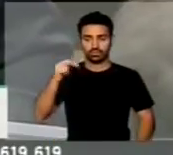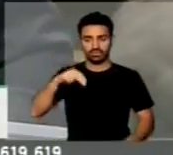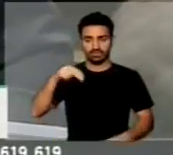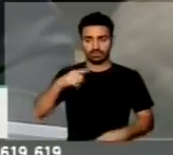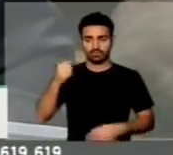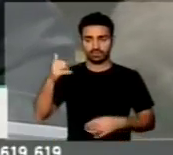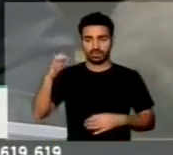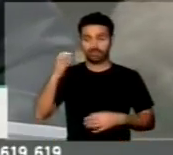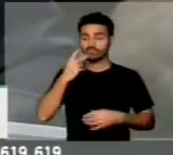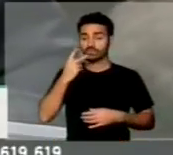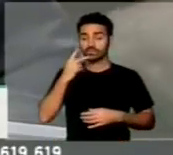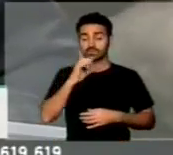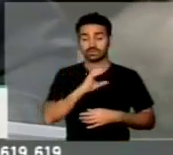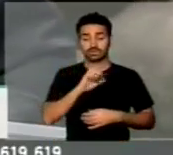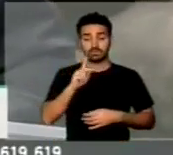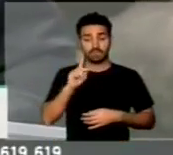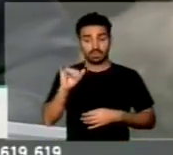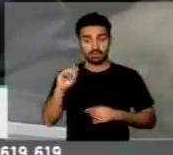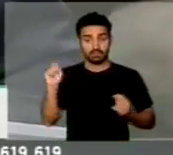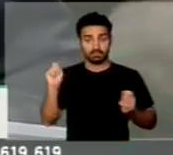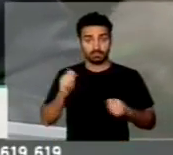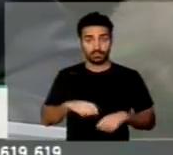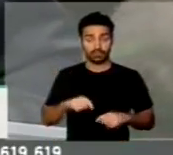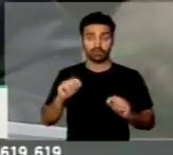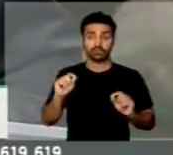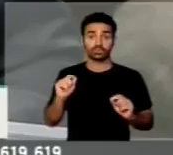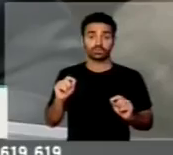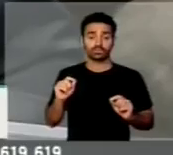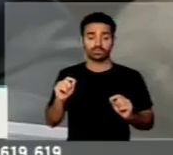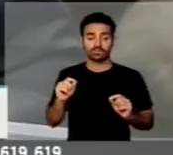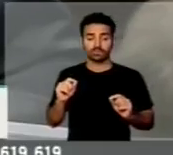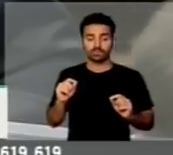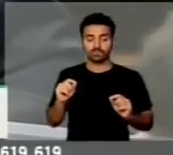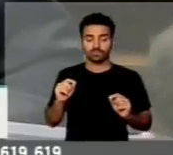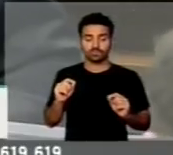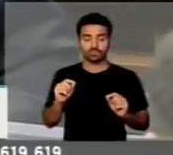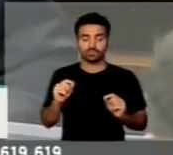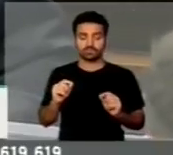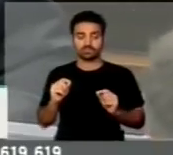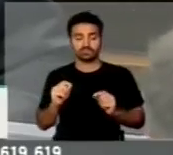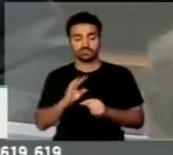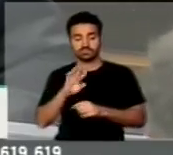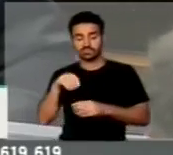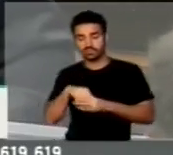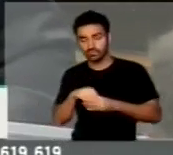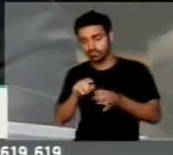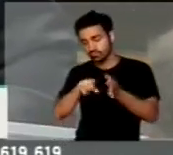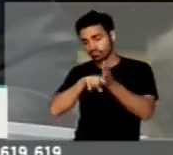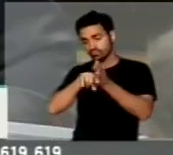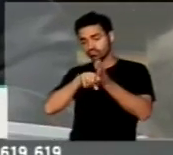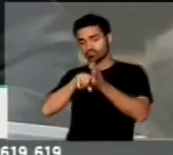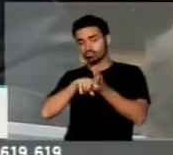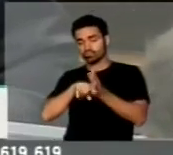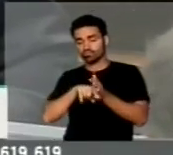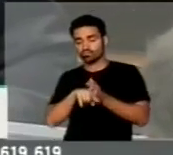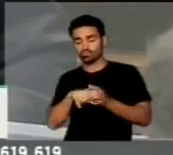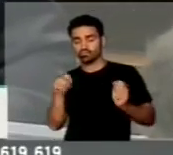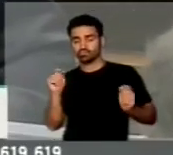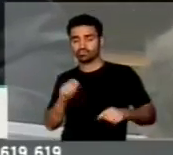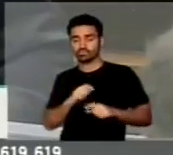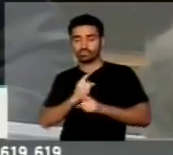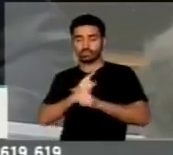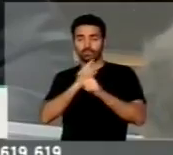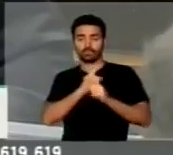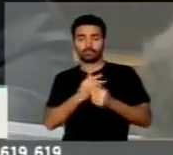seguinte: a CPI poderá estender no âmbito de sua apuração os fatos ilícitos